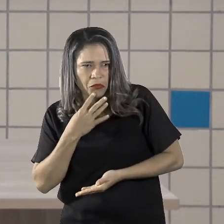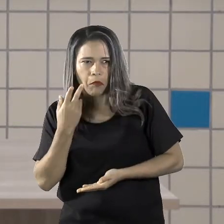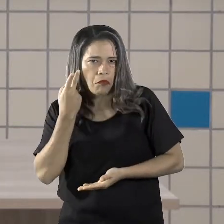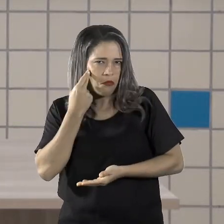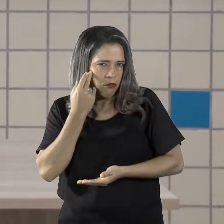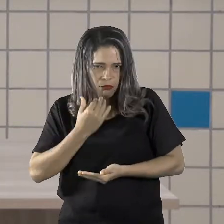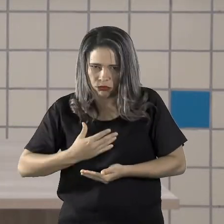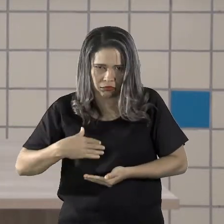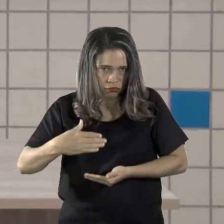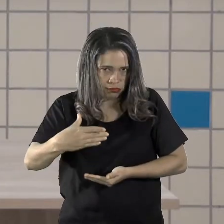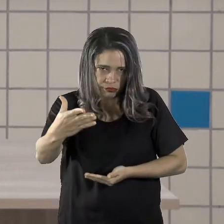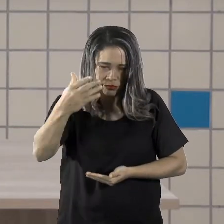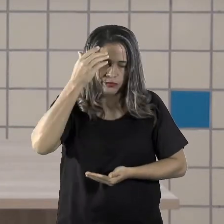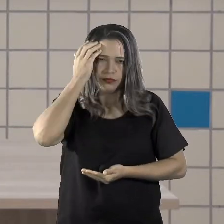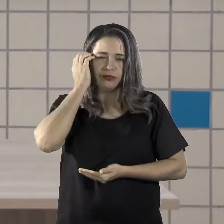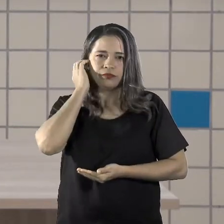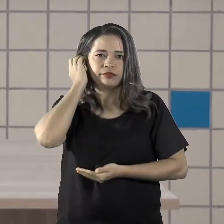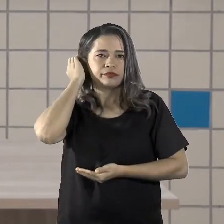comum no nosso meio.